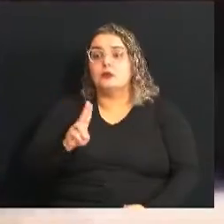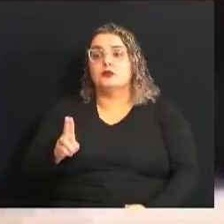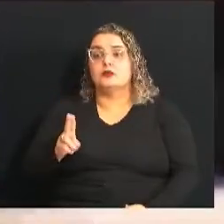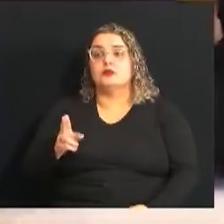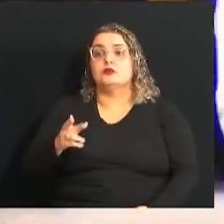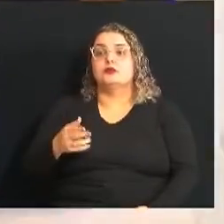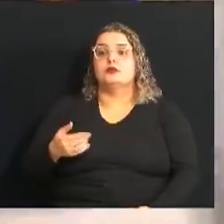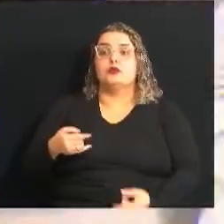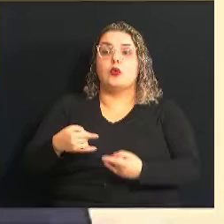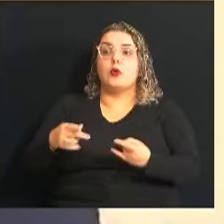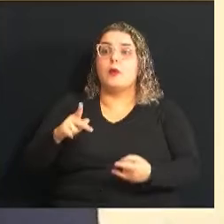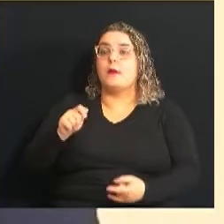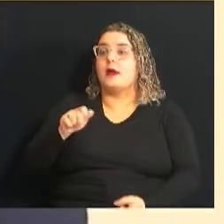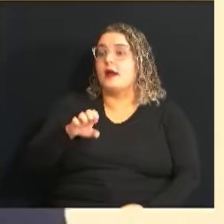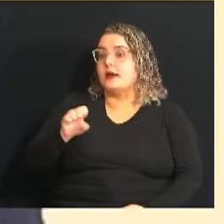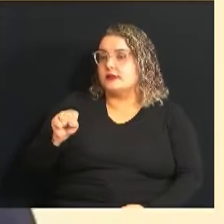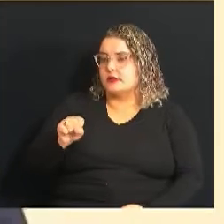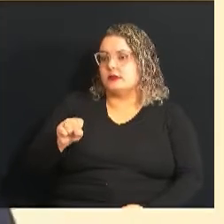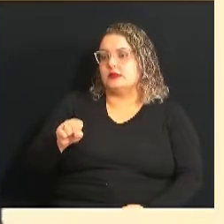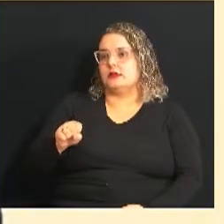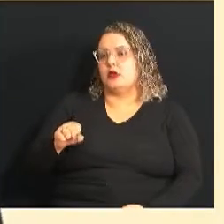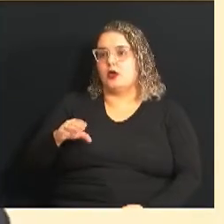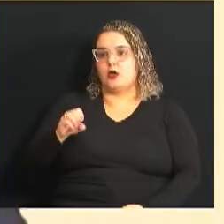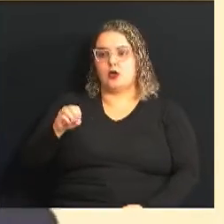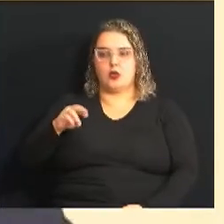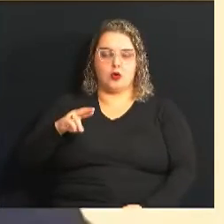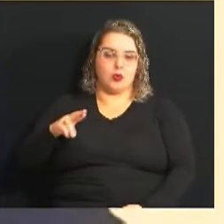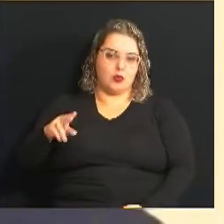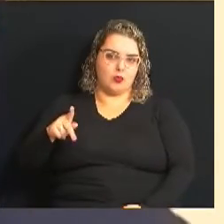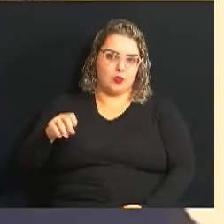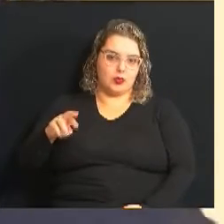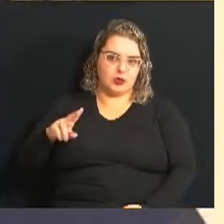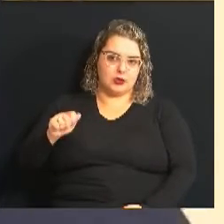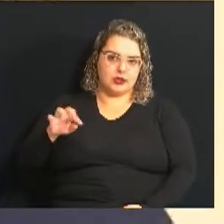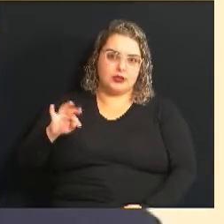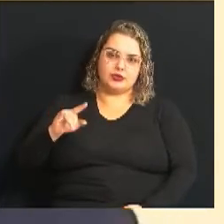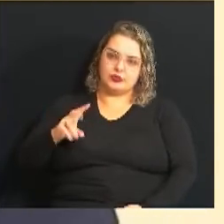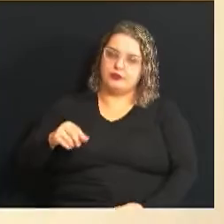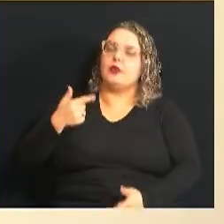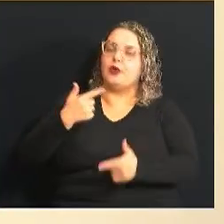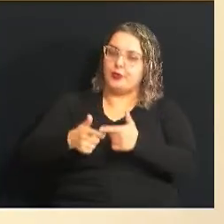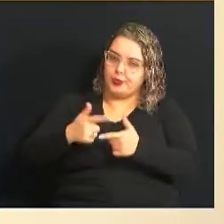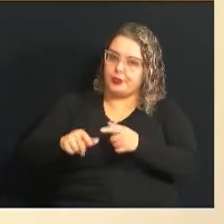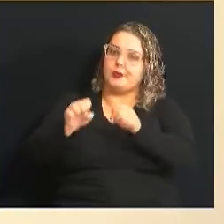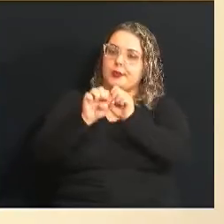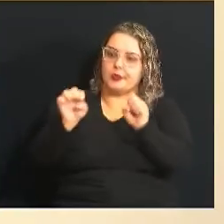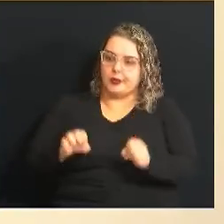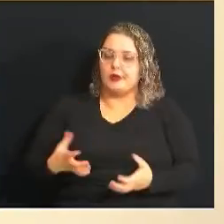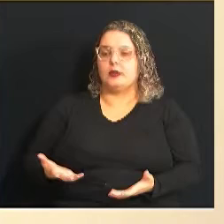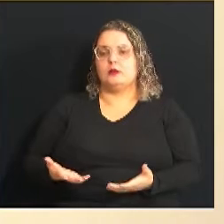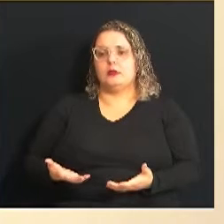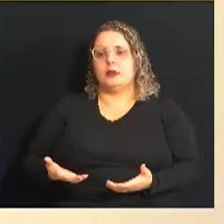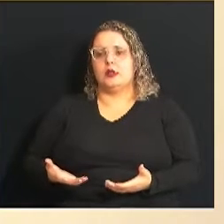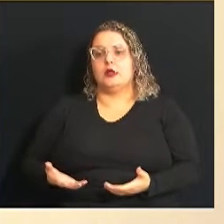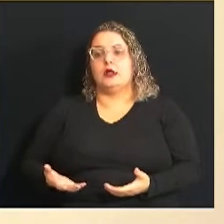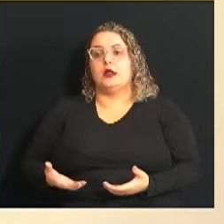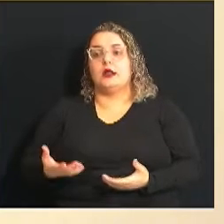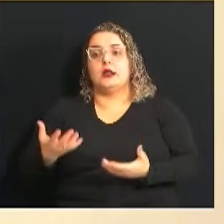passe corporativo, o que, segundo ela, é mais um problema deste sistema. Os acessos, eles